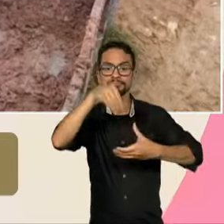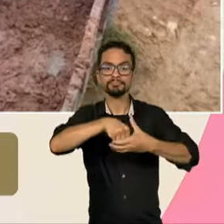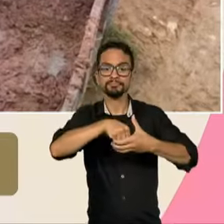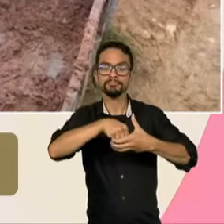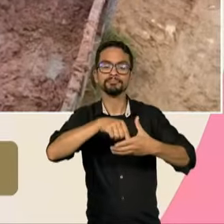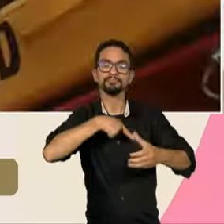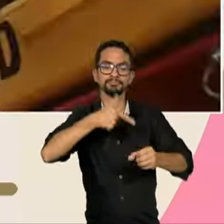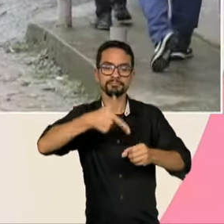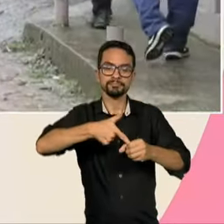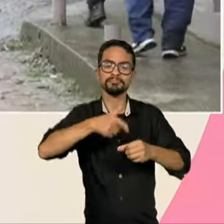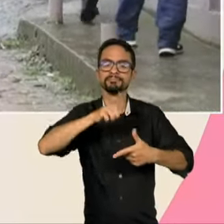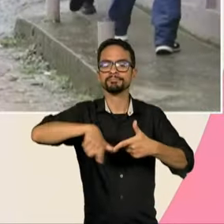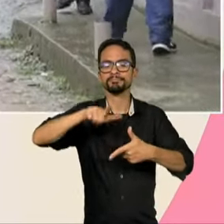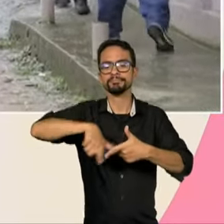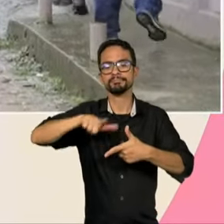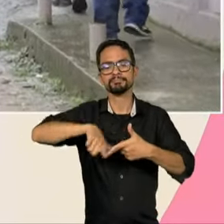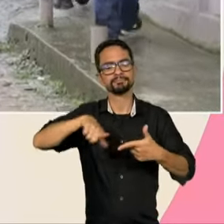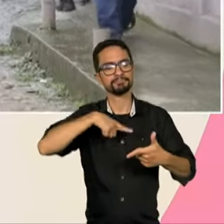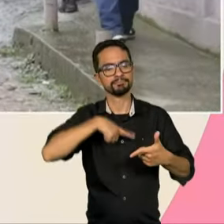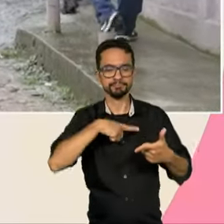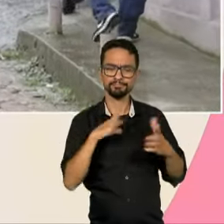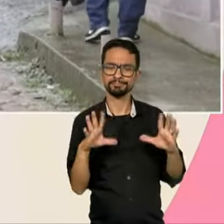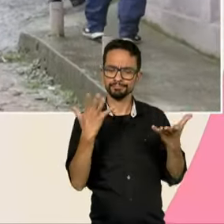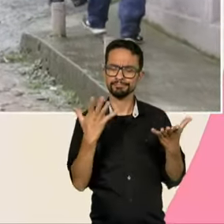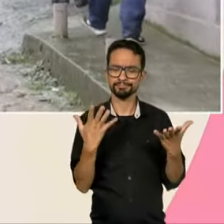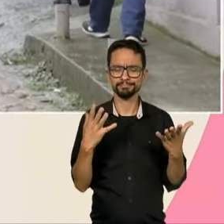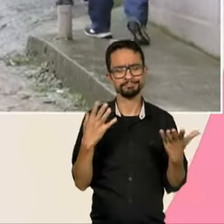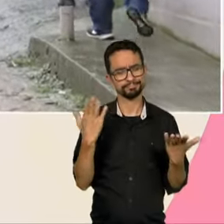de combustíveis fósseis, que vem